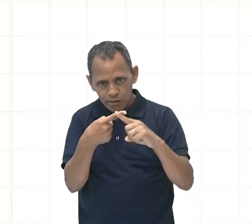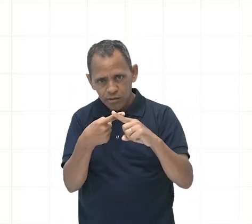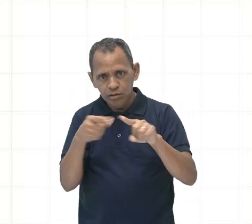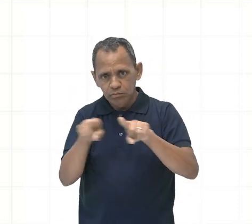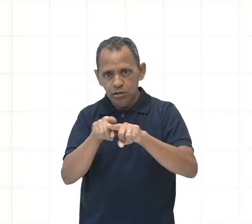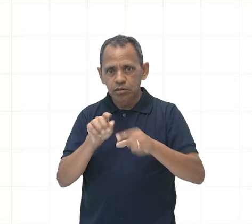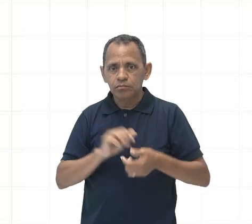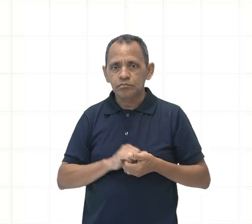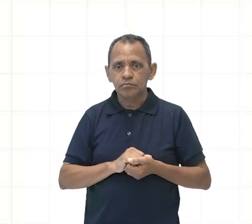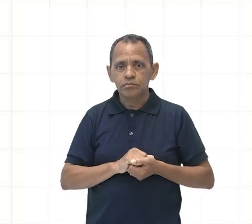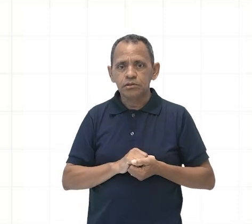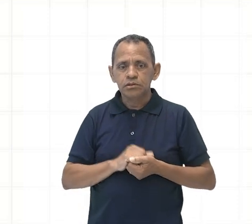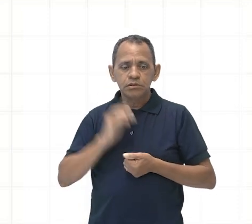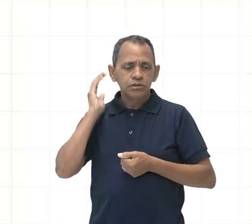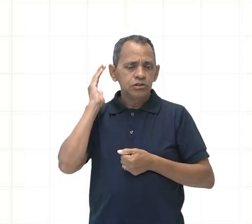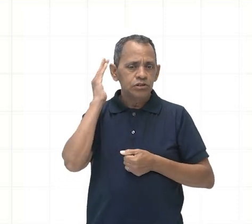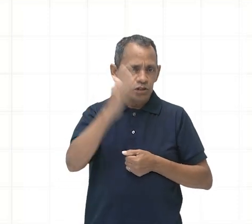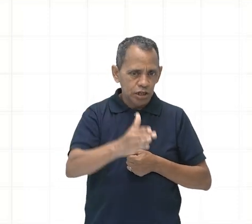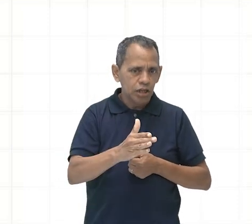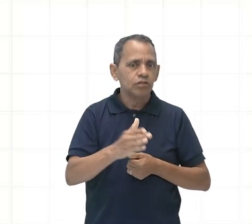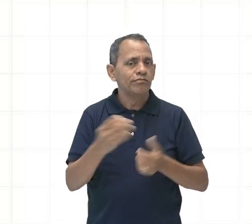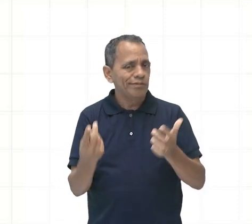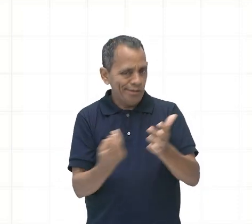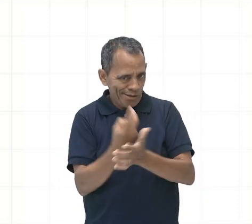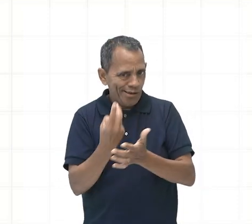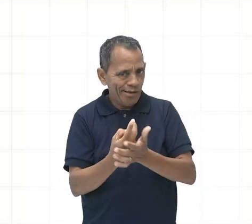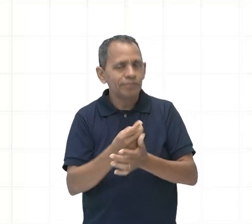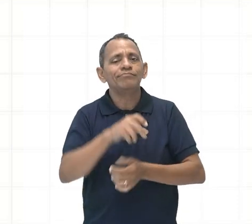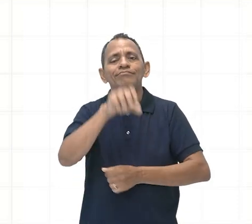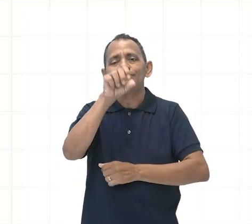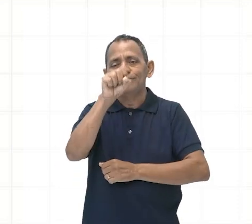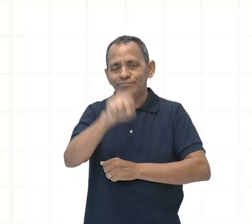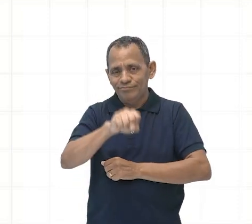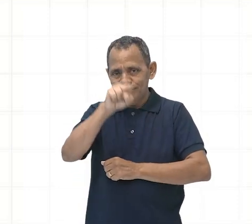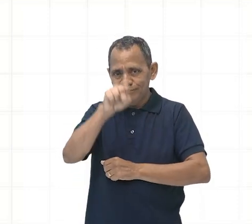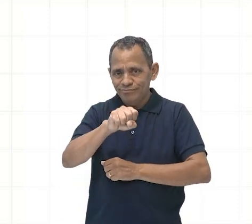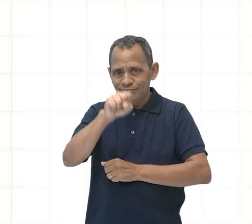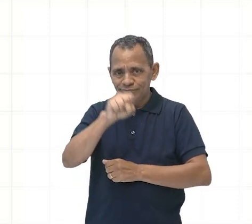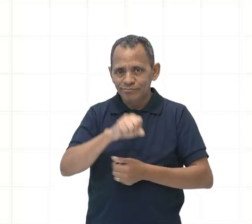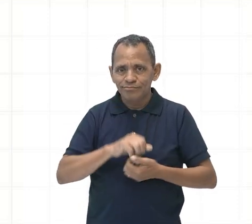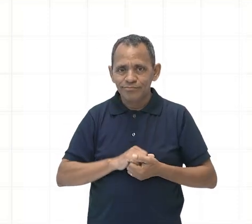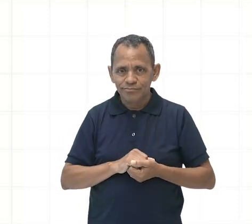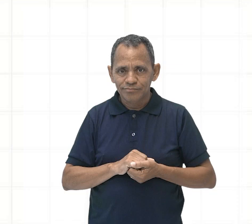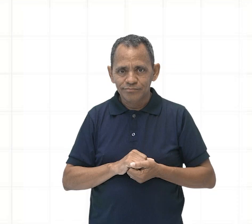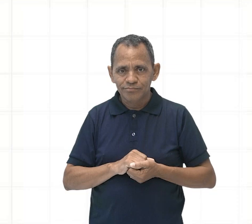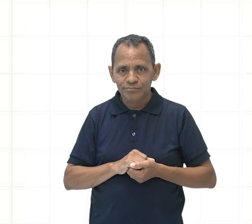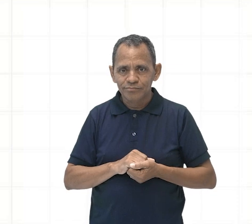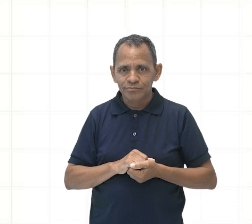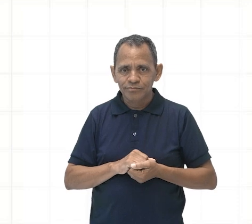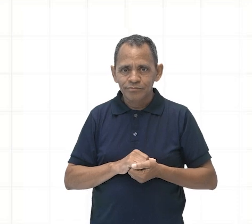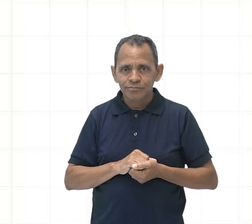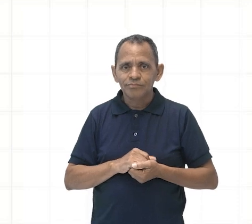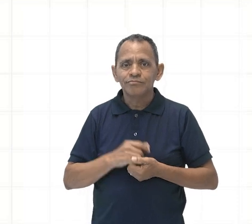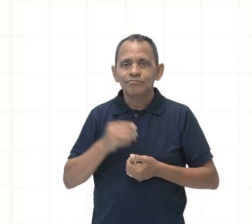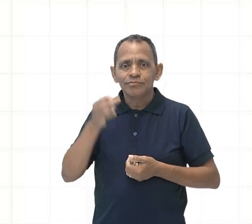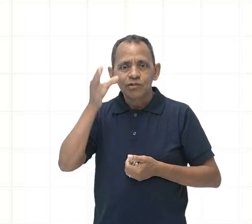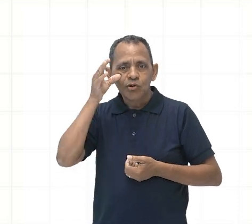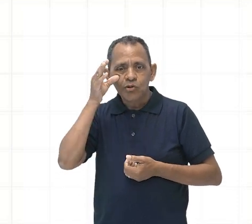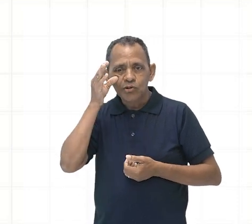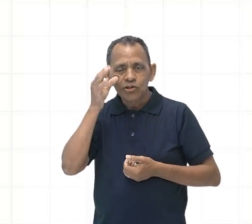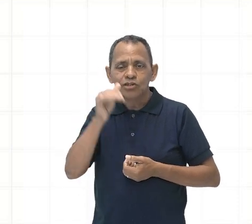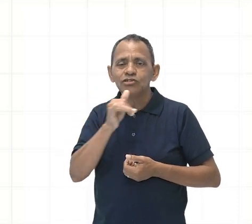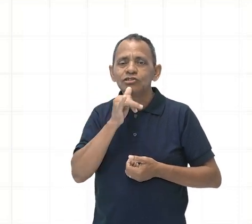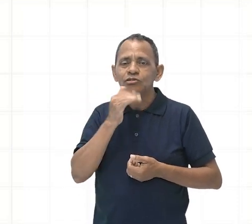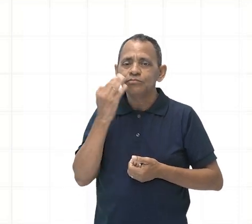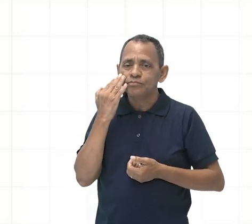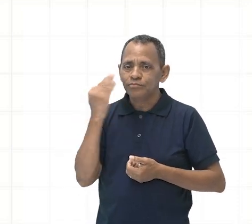fizesse direto, a conta daria errado? Muito errado. Só a título de curiosidade, vamos fazer aqui só para vocês verem como